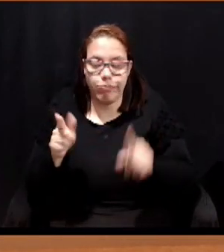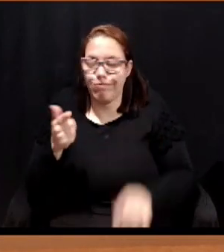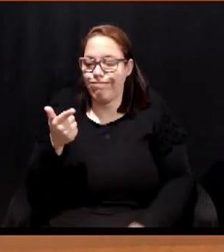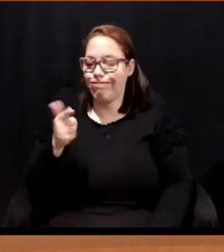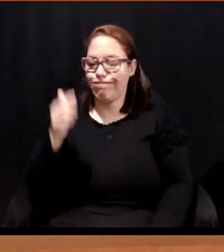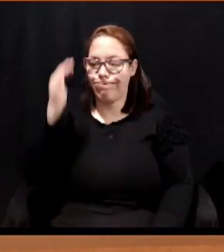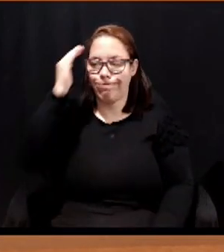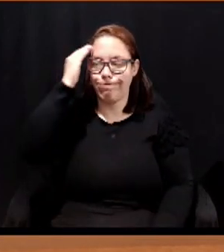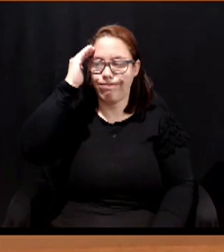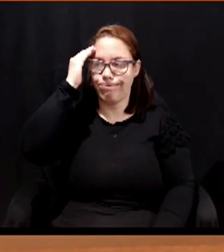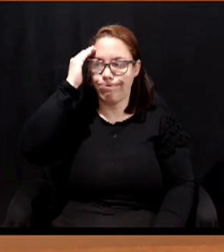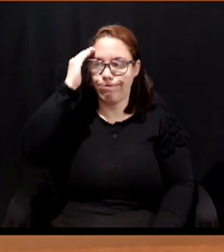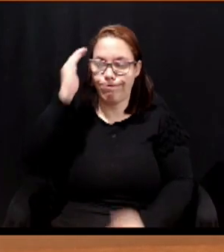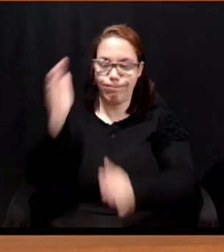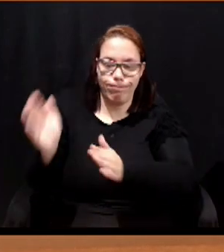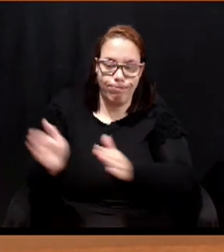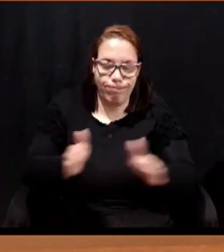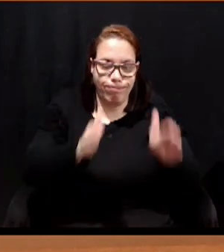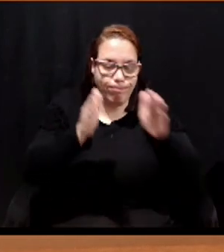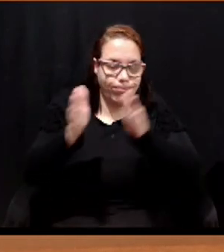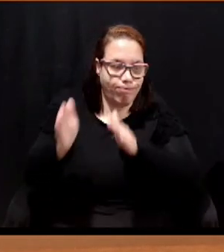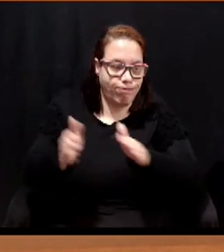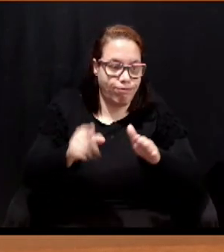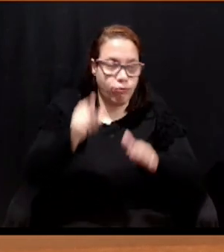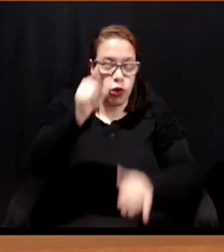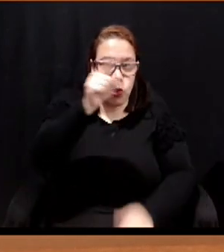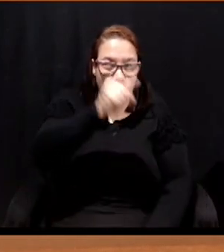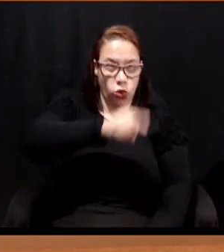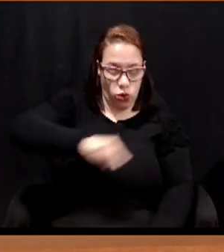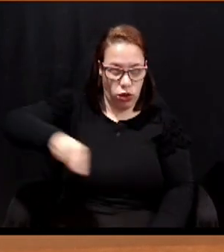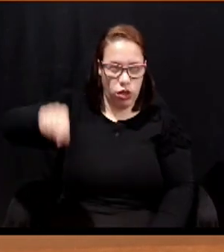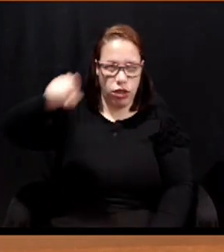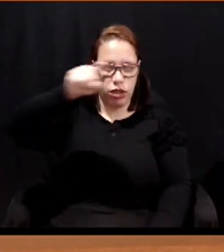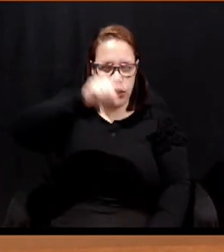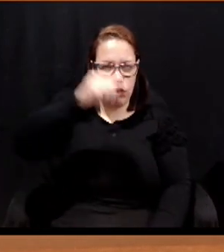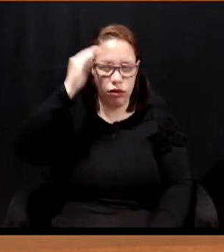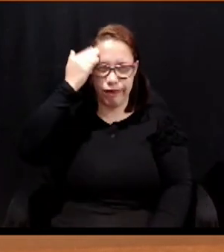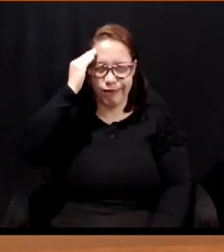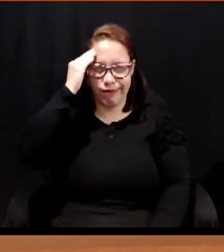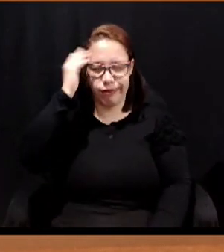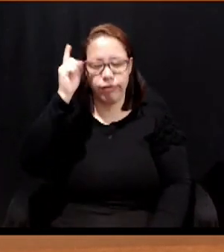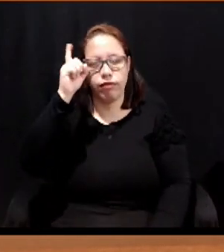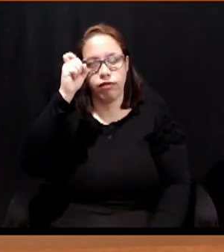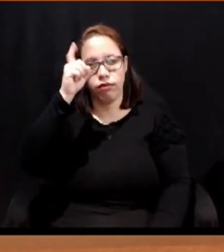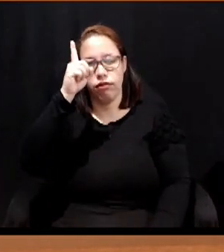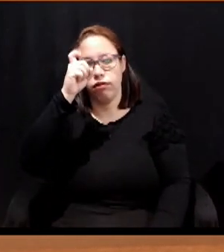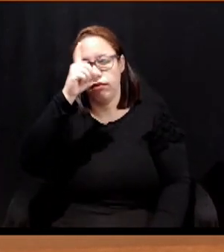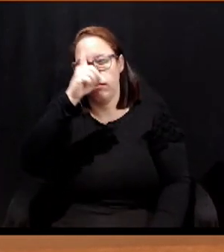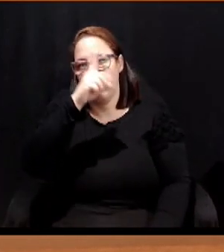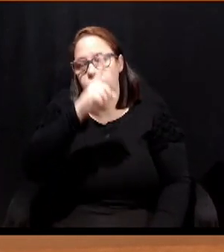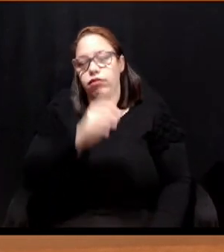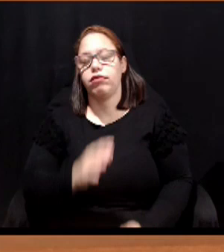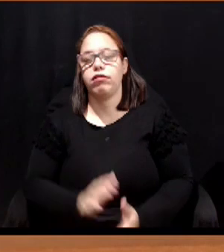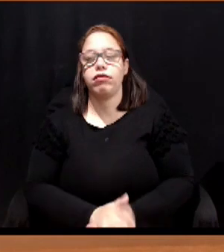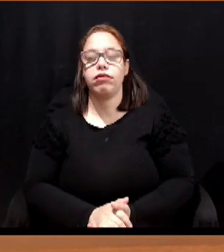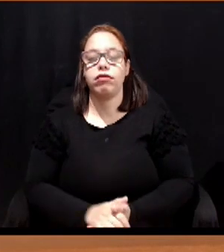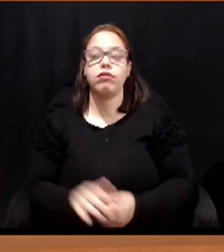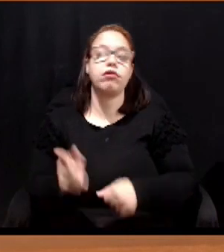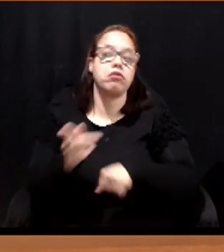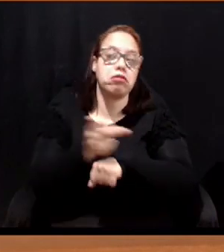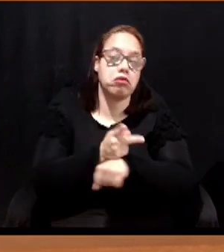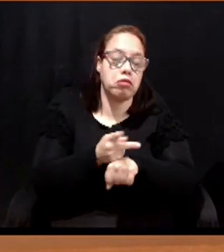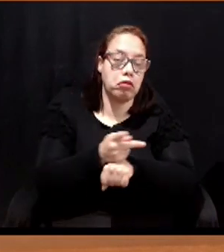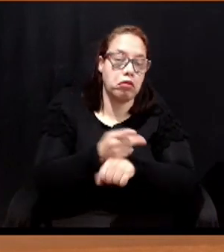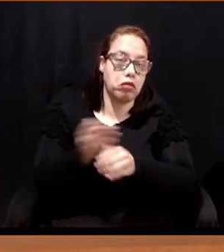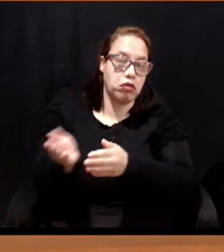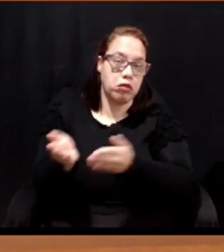cadeia produtiva, como funciona, ela teria uma dificuldade muito grande. Então, nós procuramos trazer para dentro